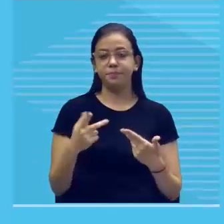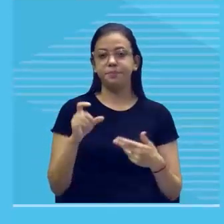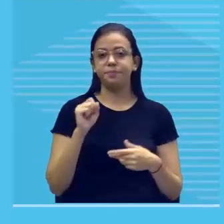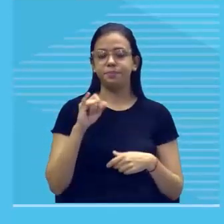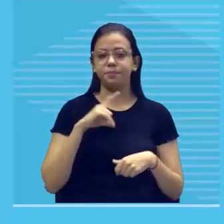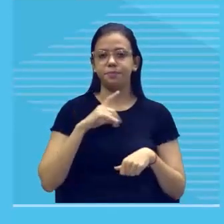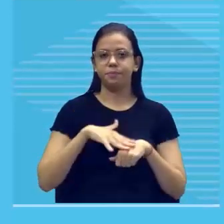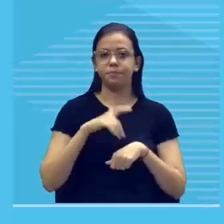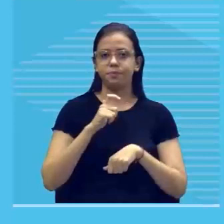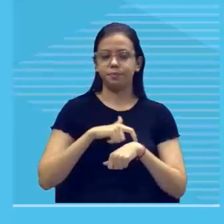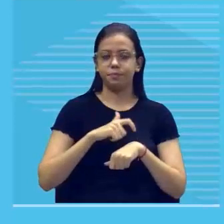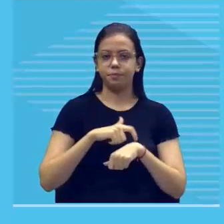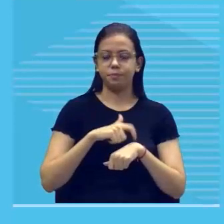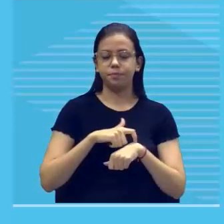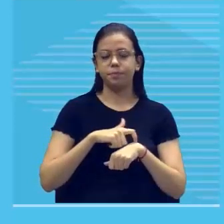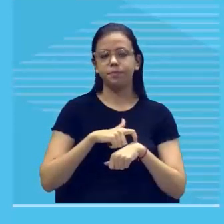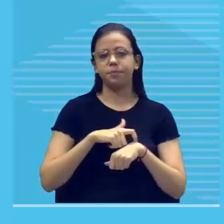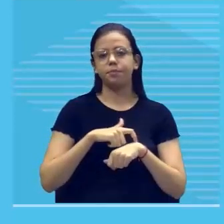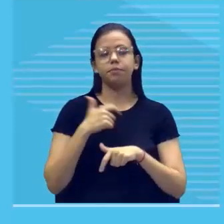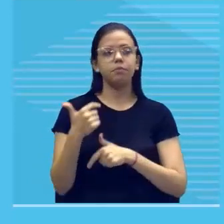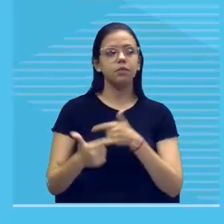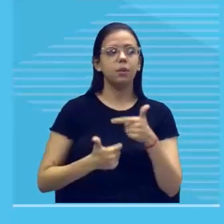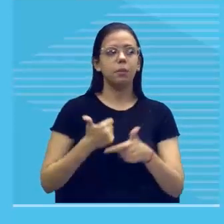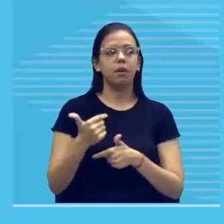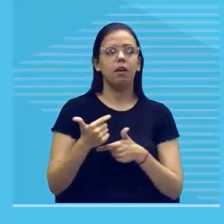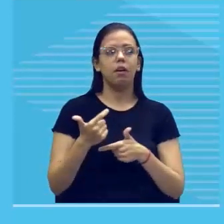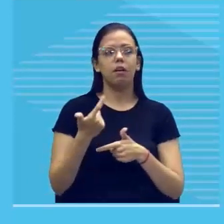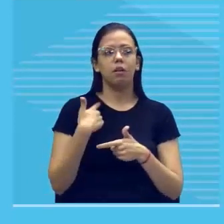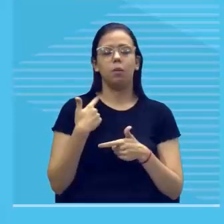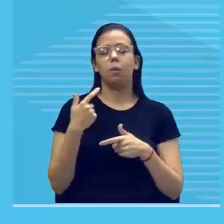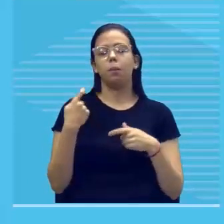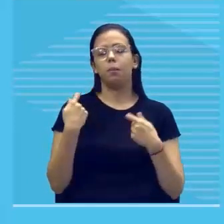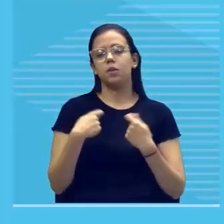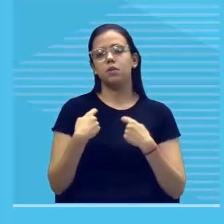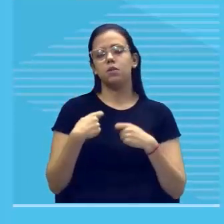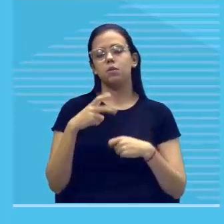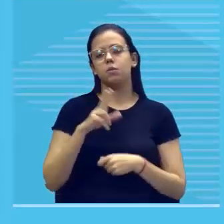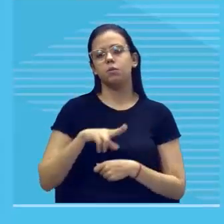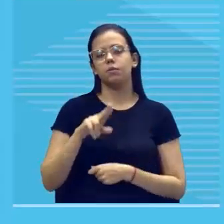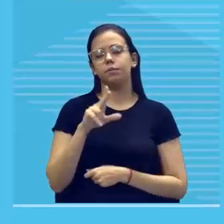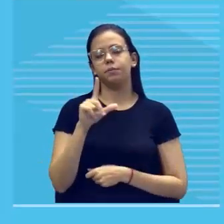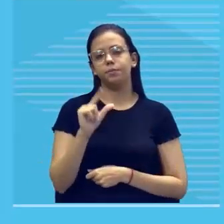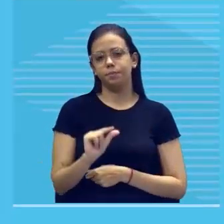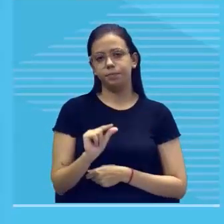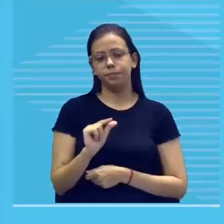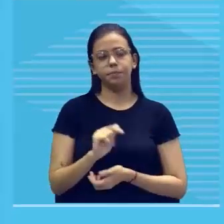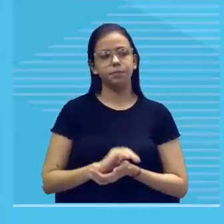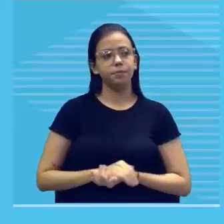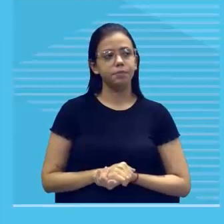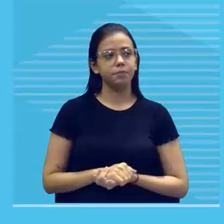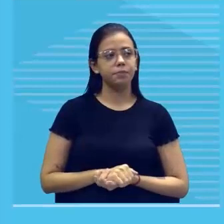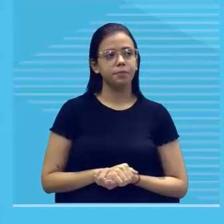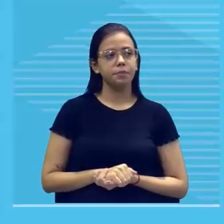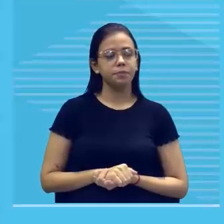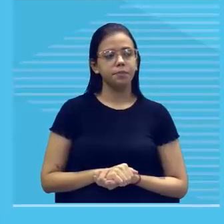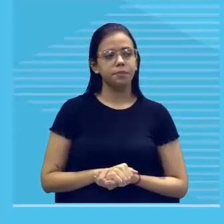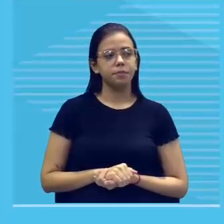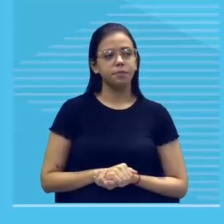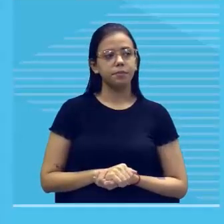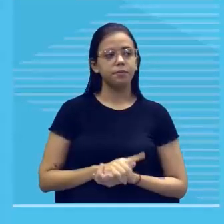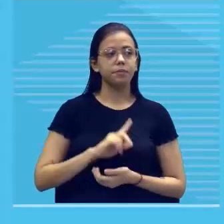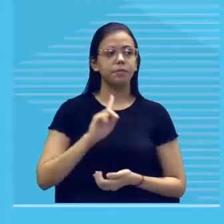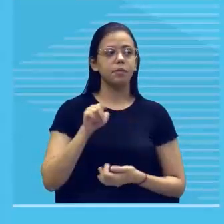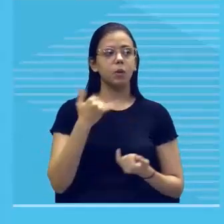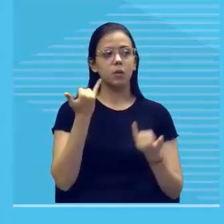produzir eu não vou precisar usar mais máquinas eu não tenho mais tempo para produzir e aí